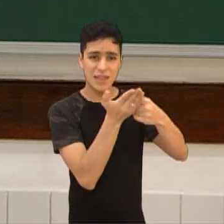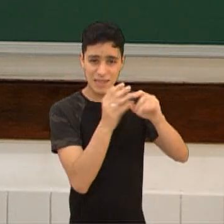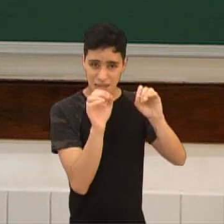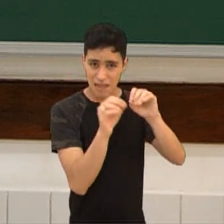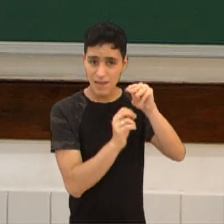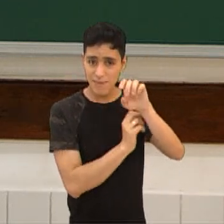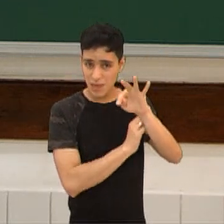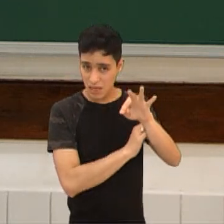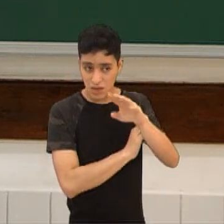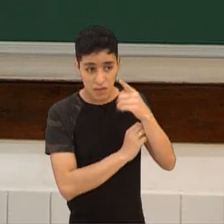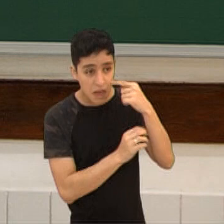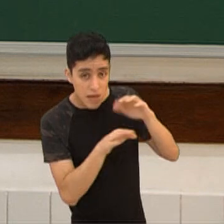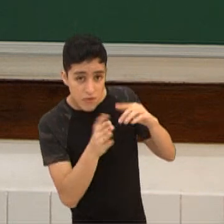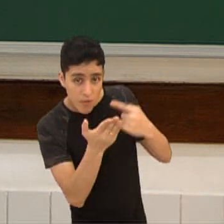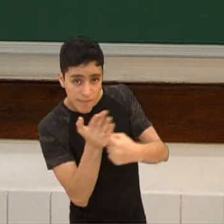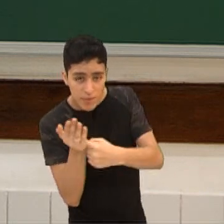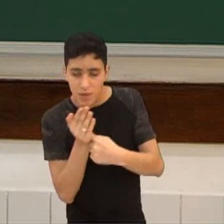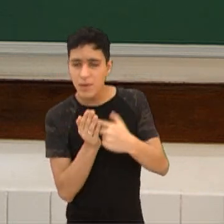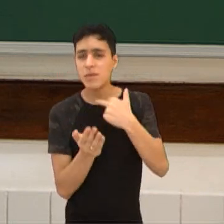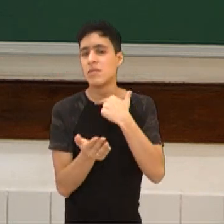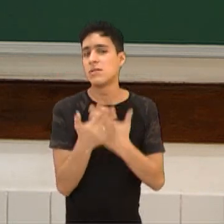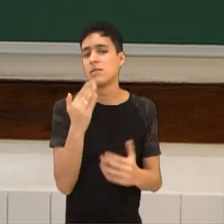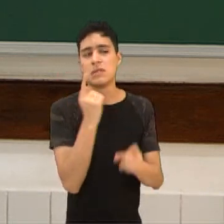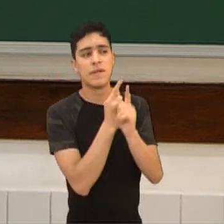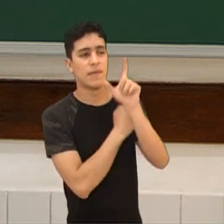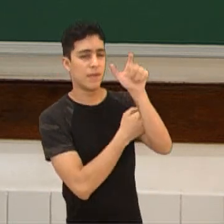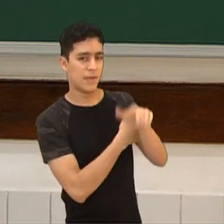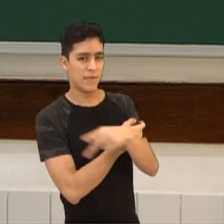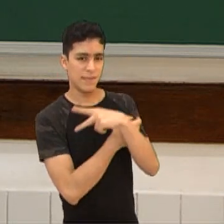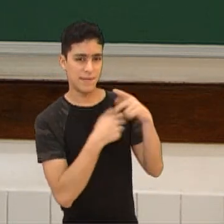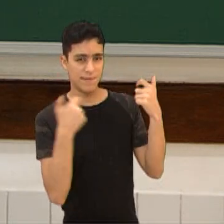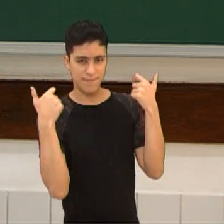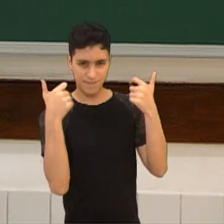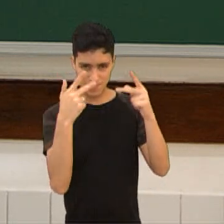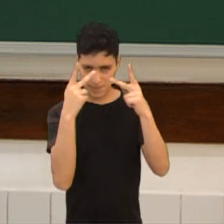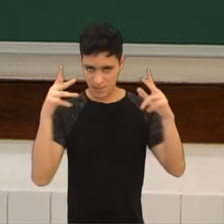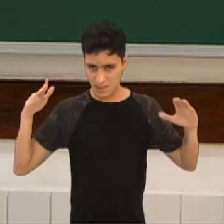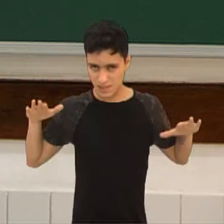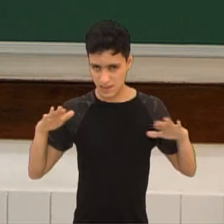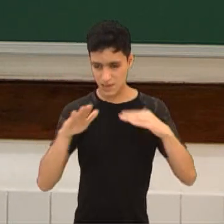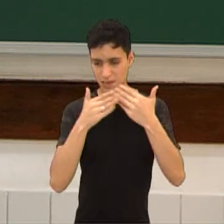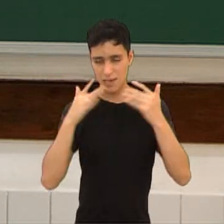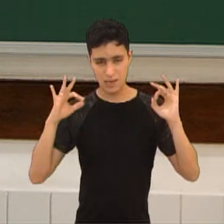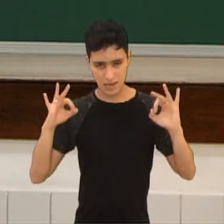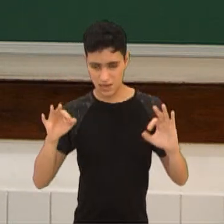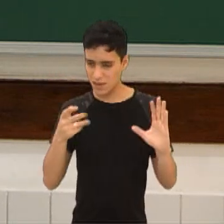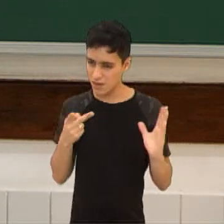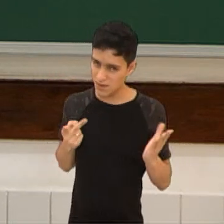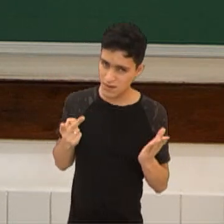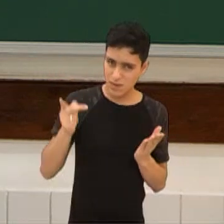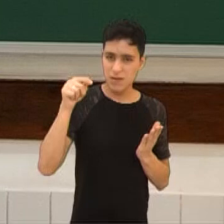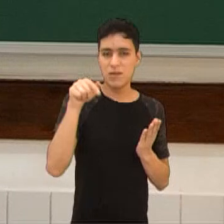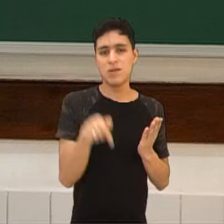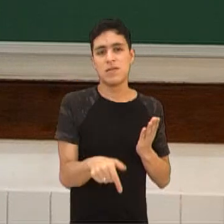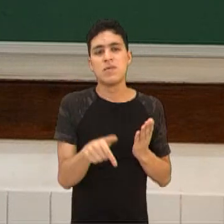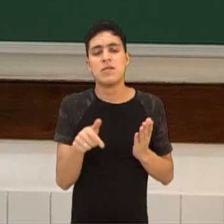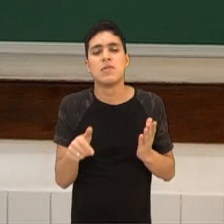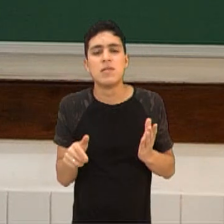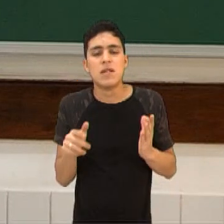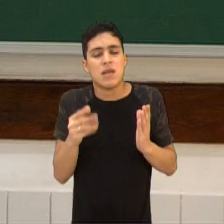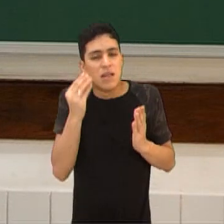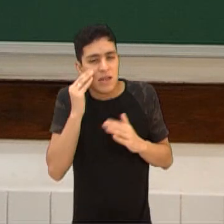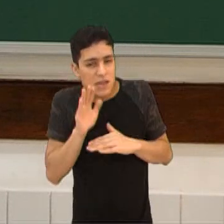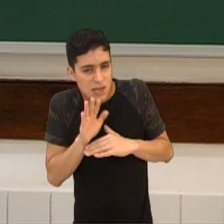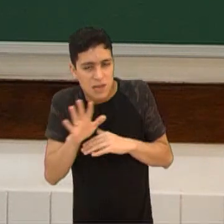hein? Com a tua turma. Não perca esse encontro com o seu professor da sua escola. Certo? Nós continuamos aqui, possível,